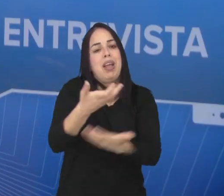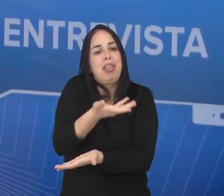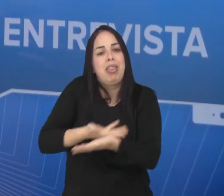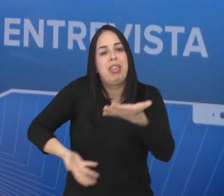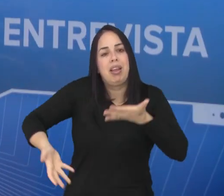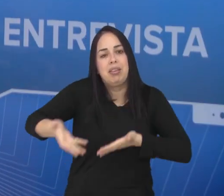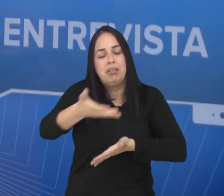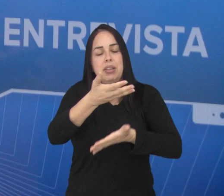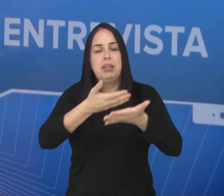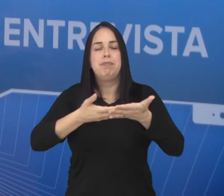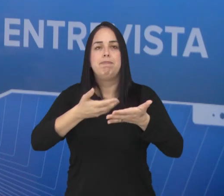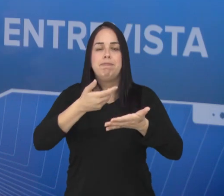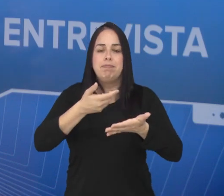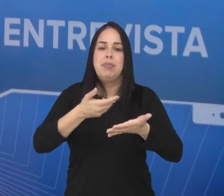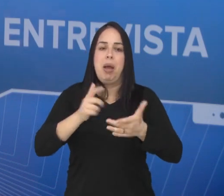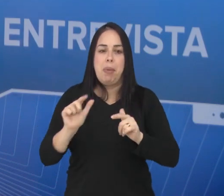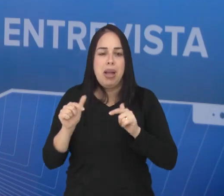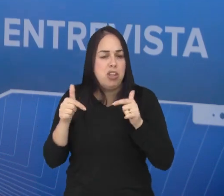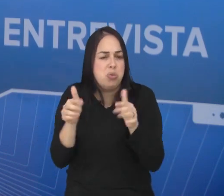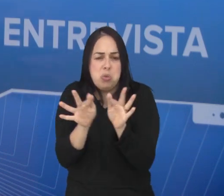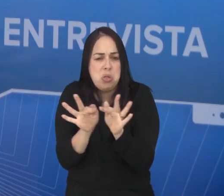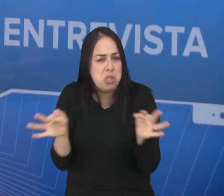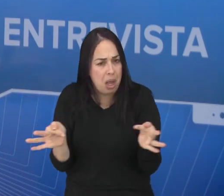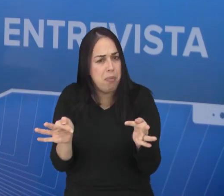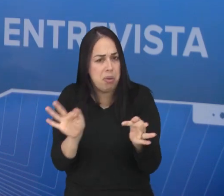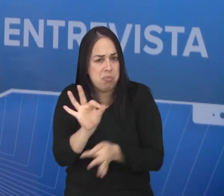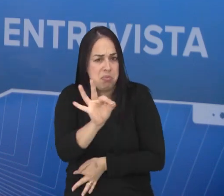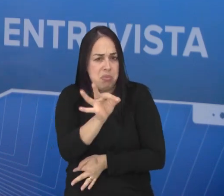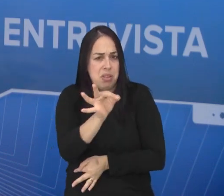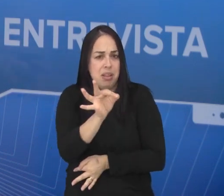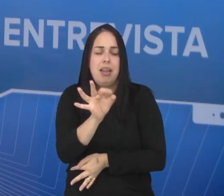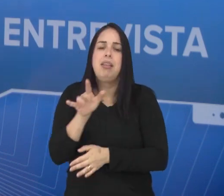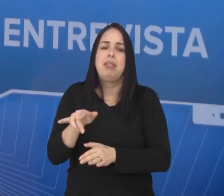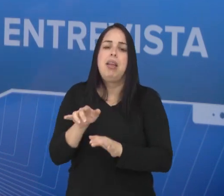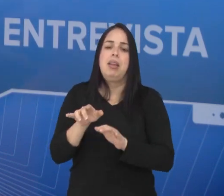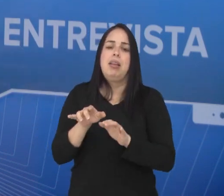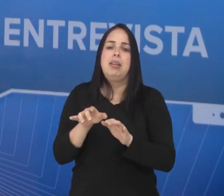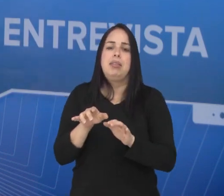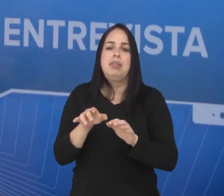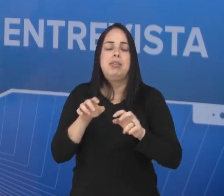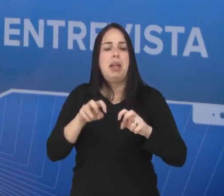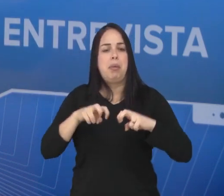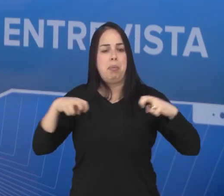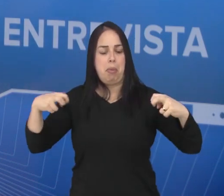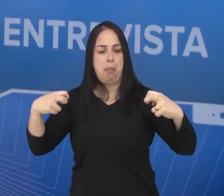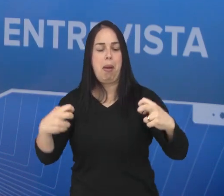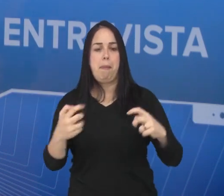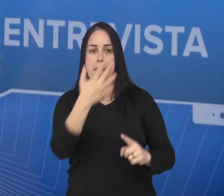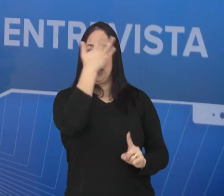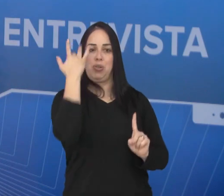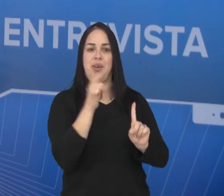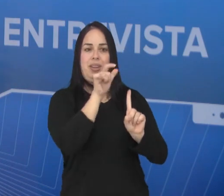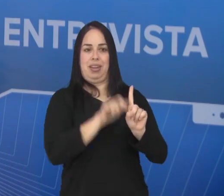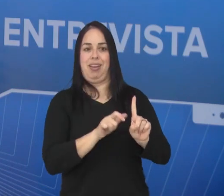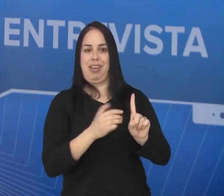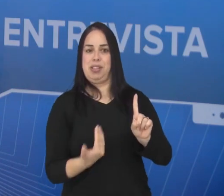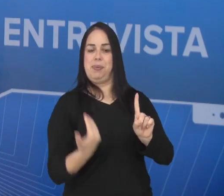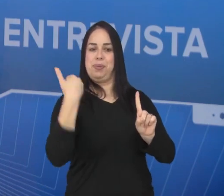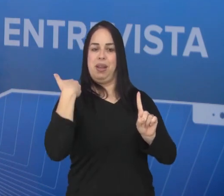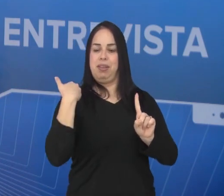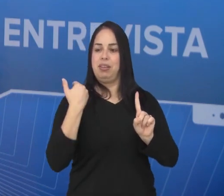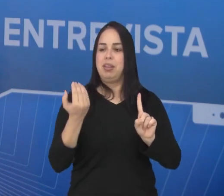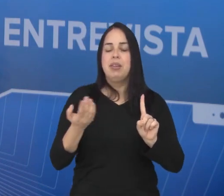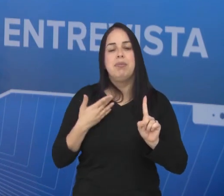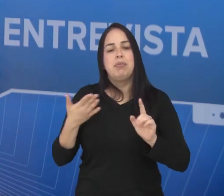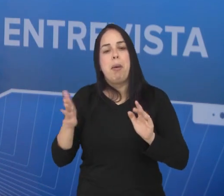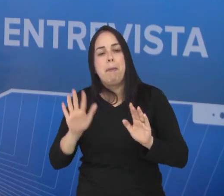uma ação que você pode pensar que é simples, e realmente é simples, ele tem uma estrutura, né? Tem que ter uma pessoa para comandar, mas é